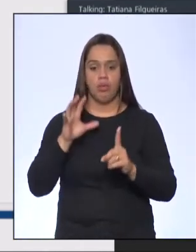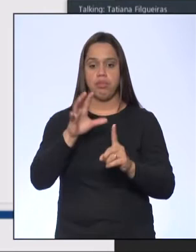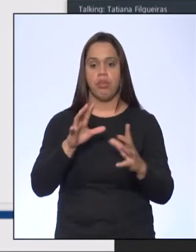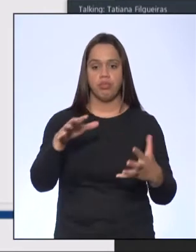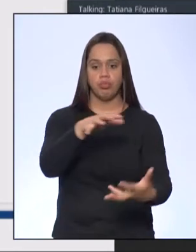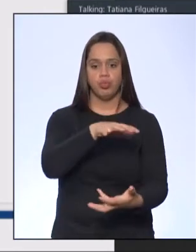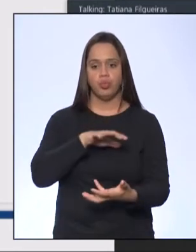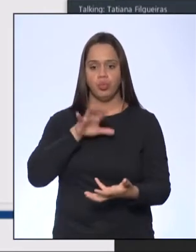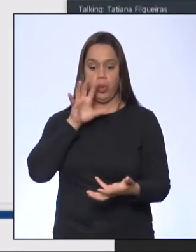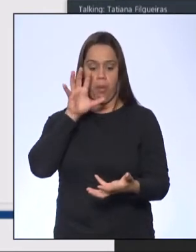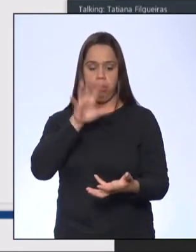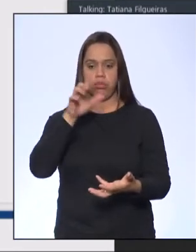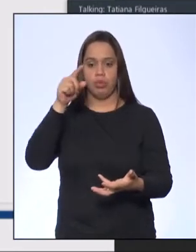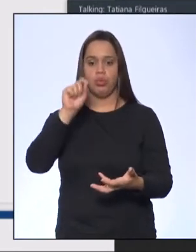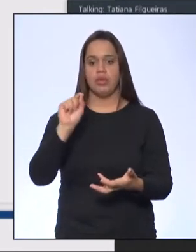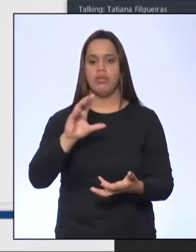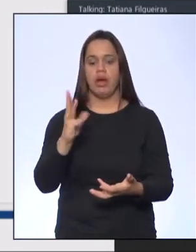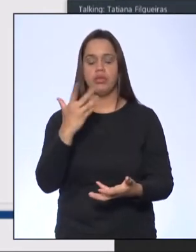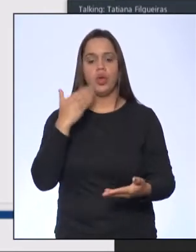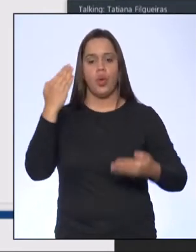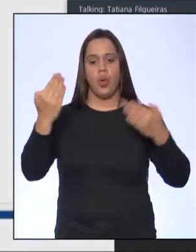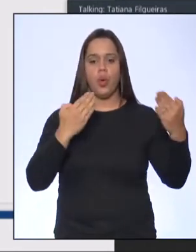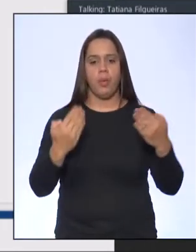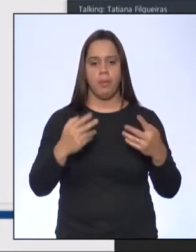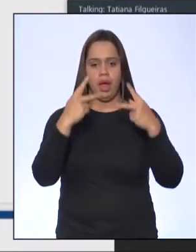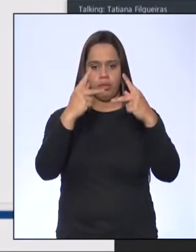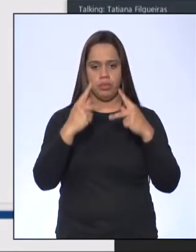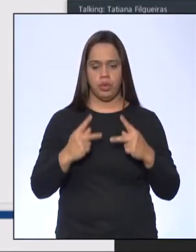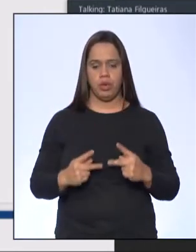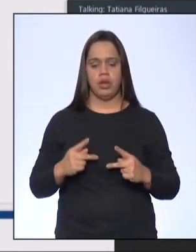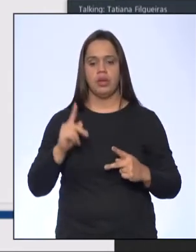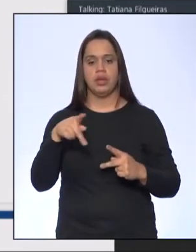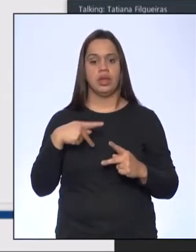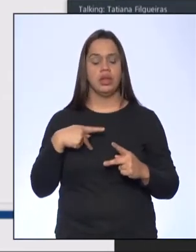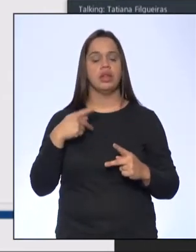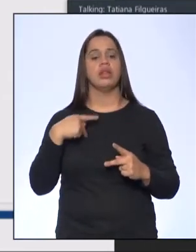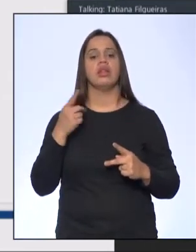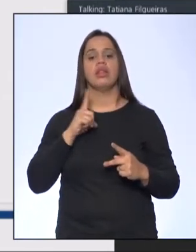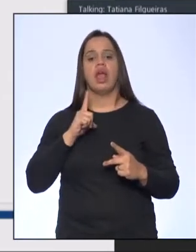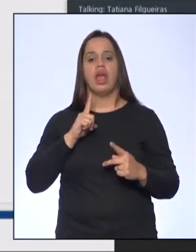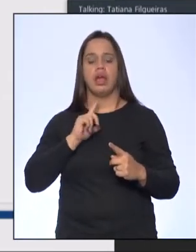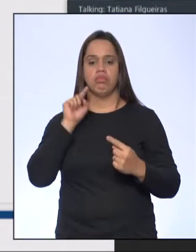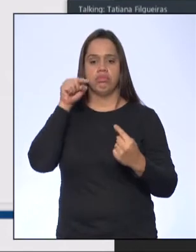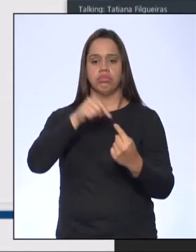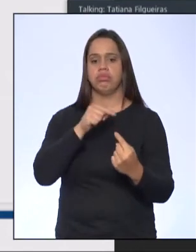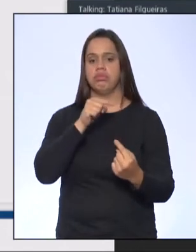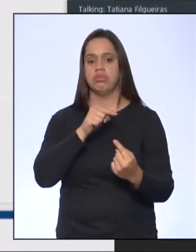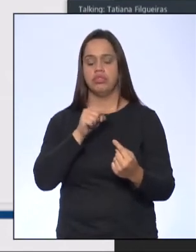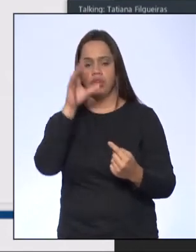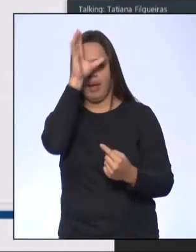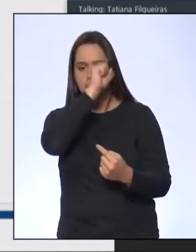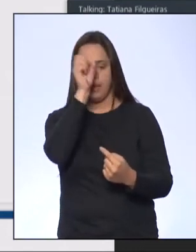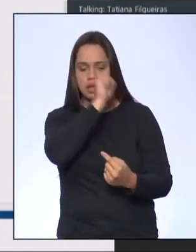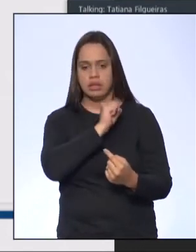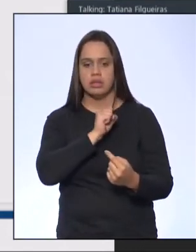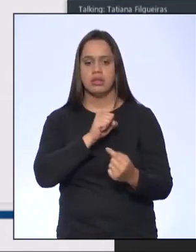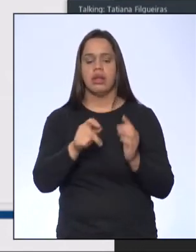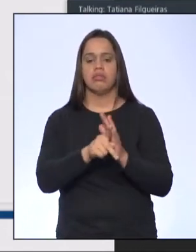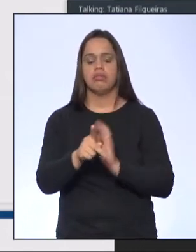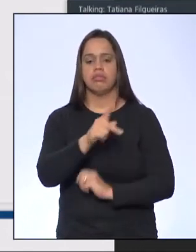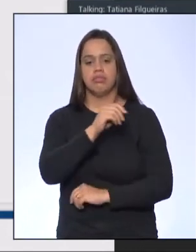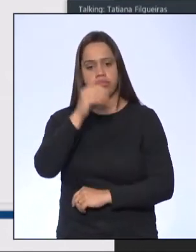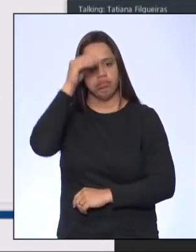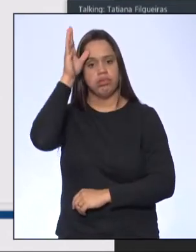todo, que comparam programas, né, que alcançam resultado de aprendizado no aluno, e eles extraíram